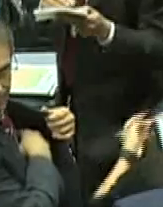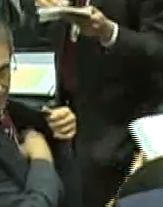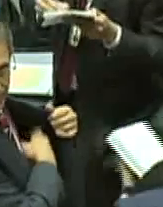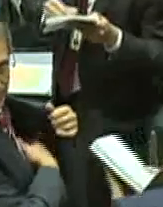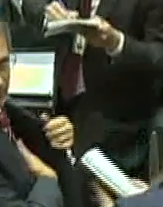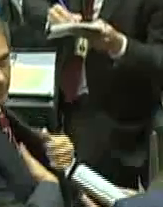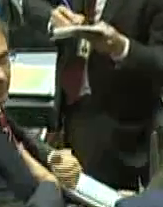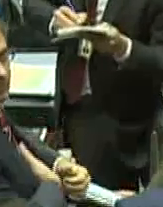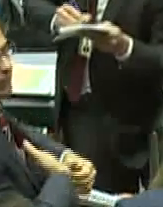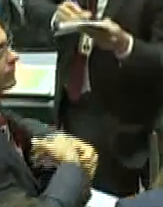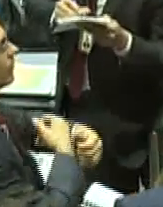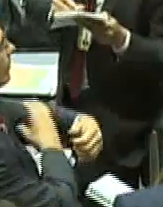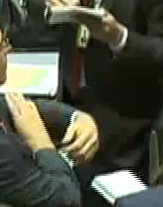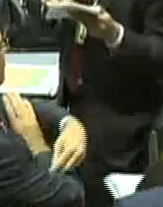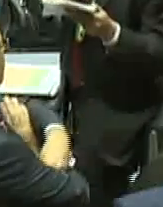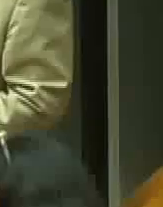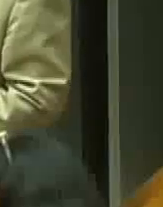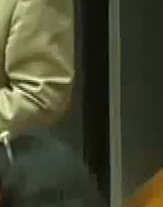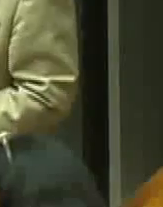reum